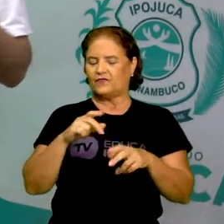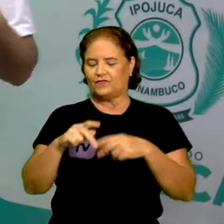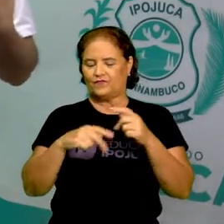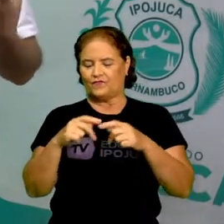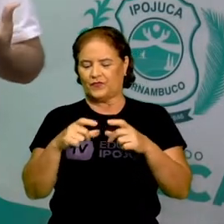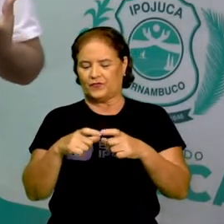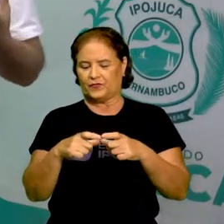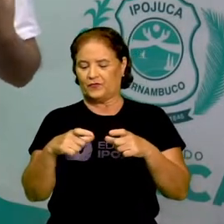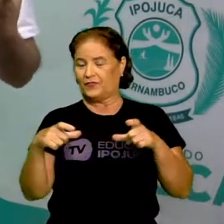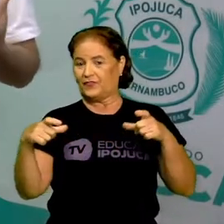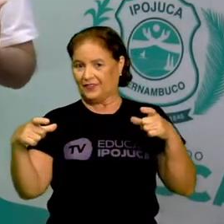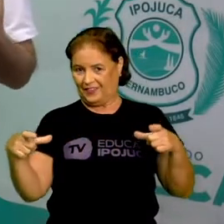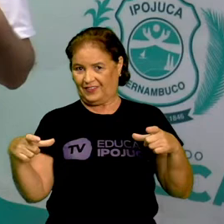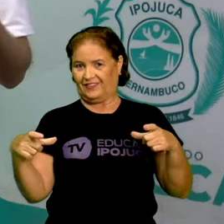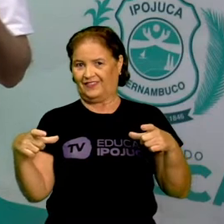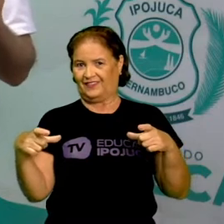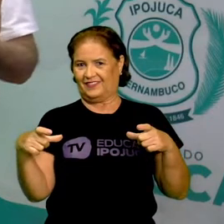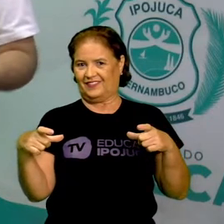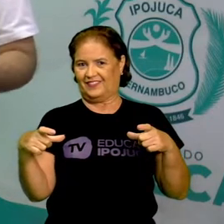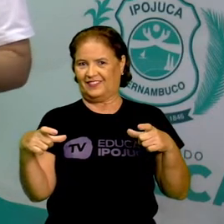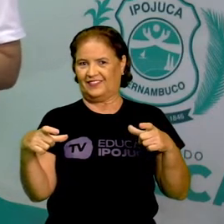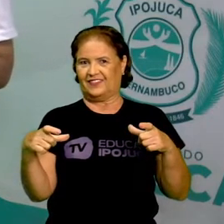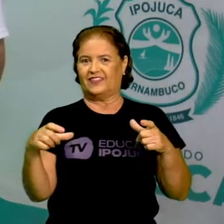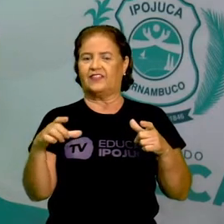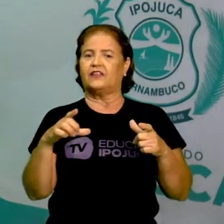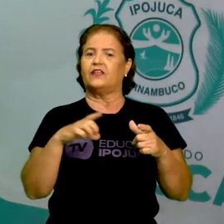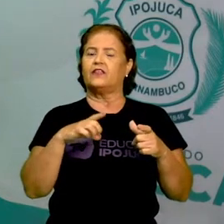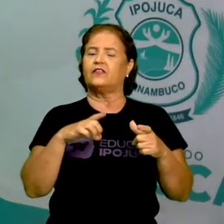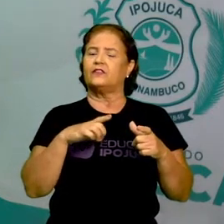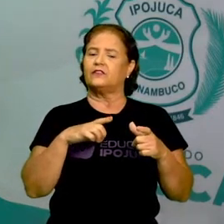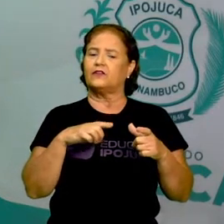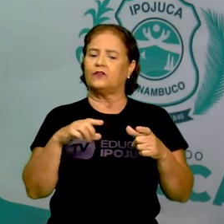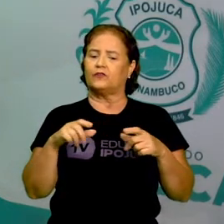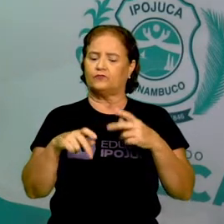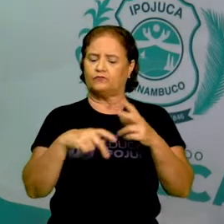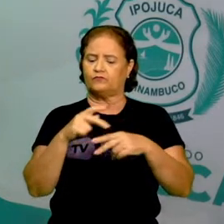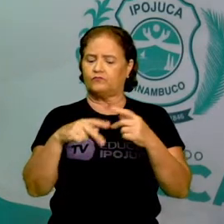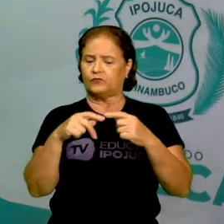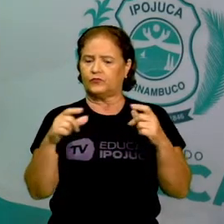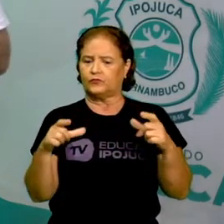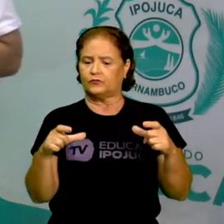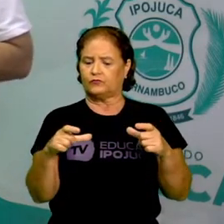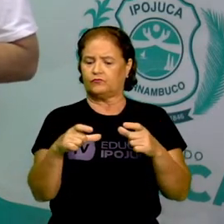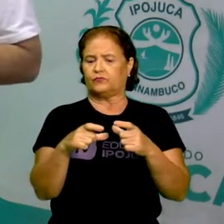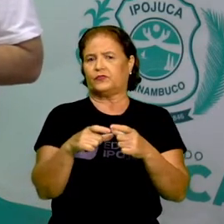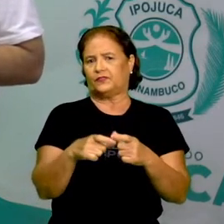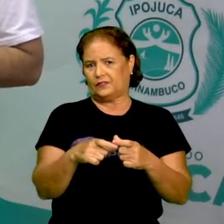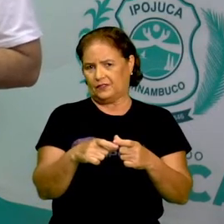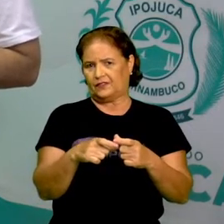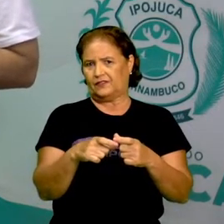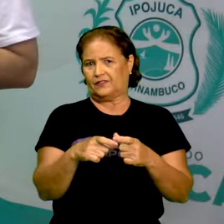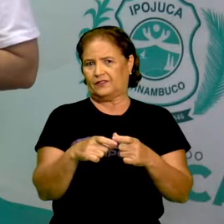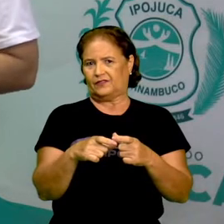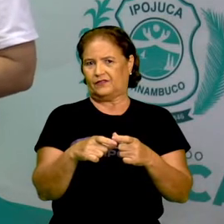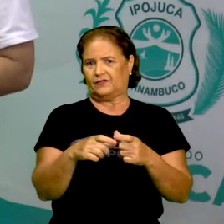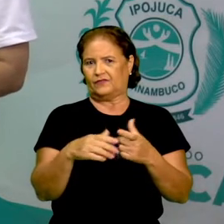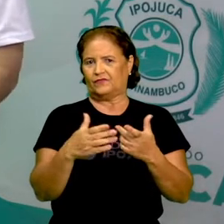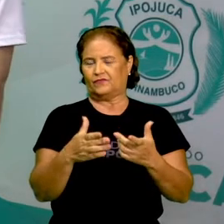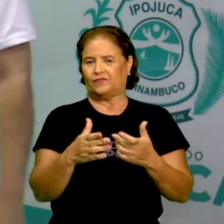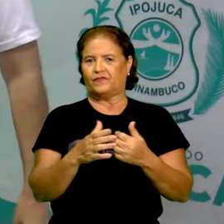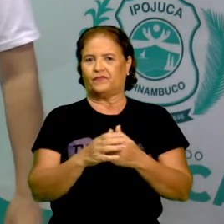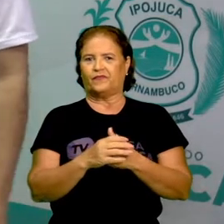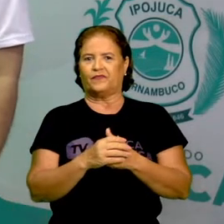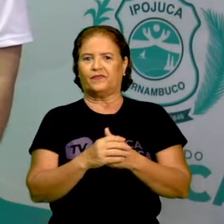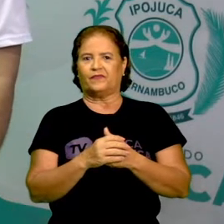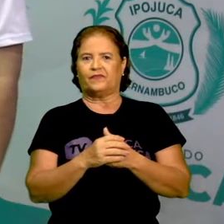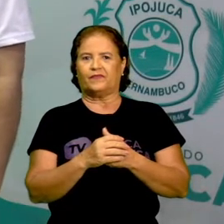toda criança gosta de ganhar, presente grande, e temos um presente pequeno. Muito